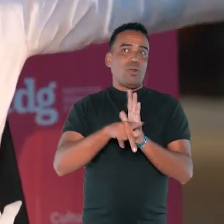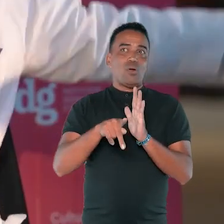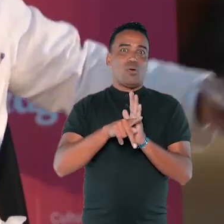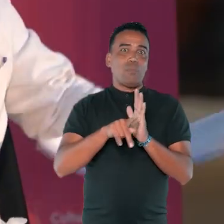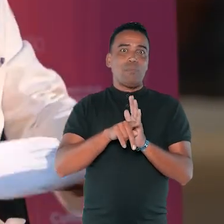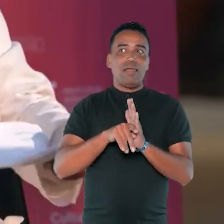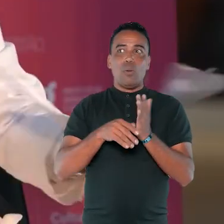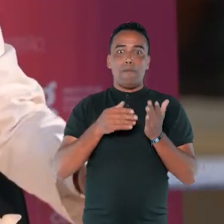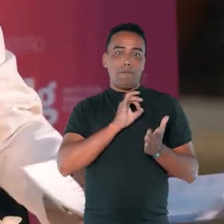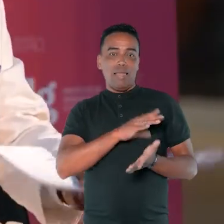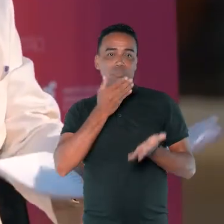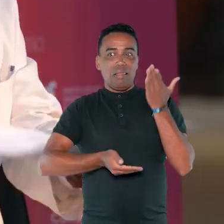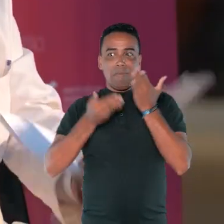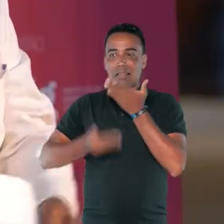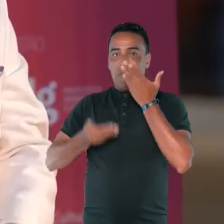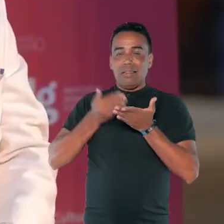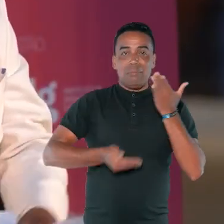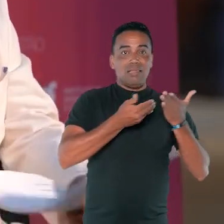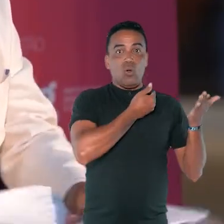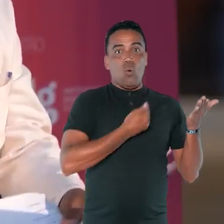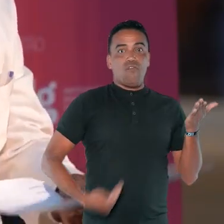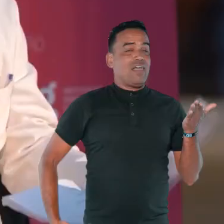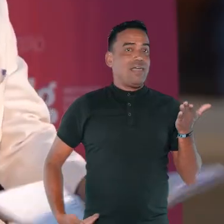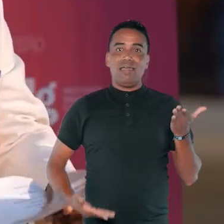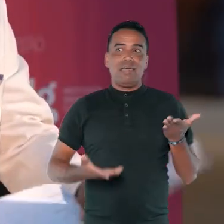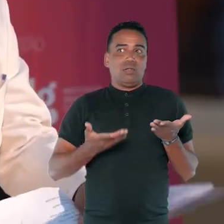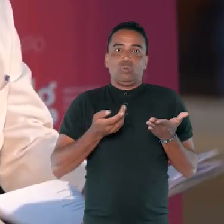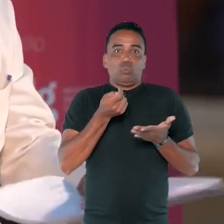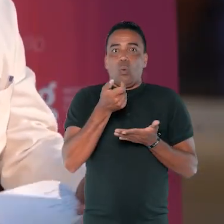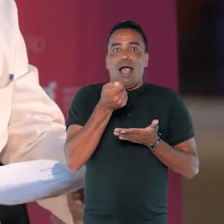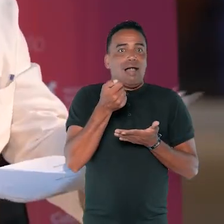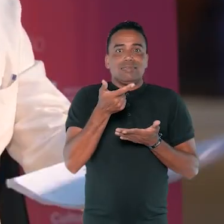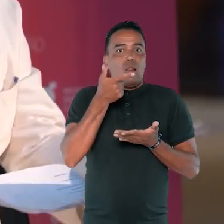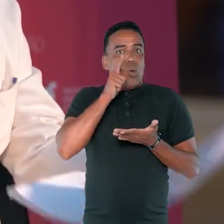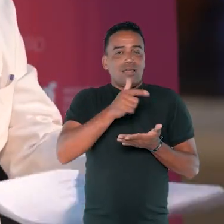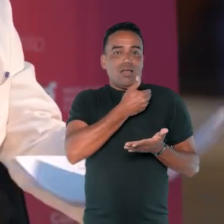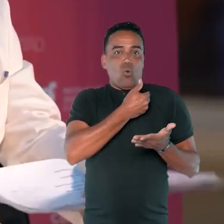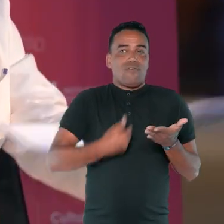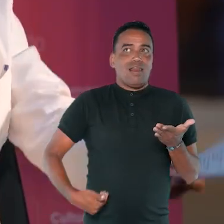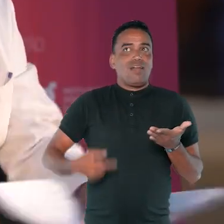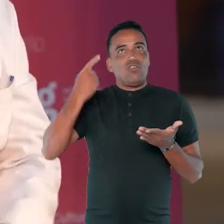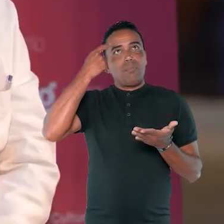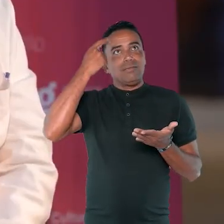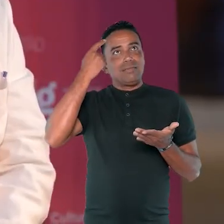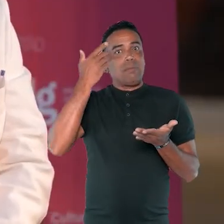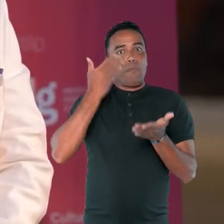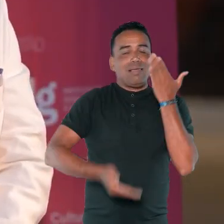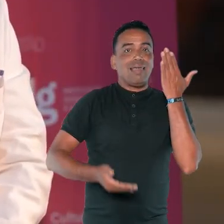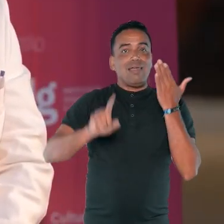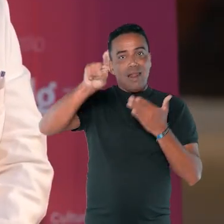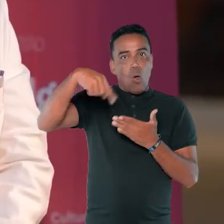e a outra e a outra. Os governos quase não governam, porque eles estão já pensando como é que a gente vai fazer para não perder a